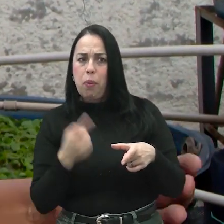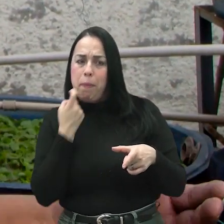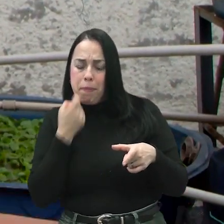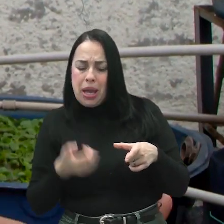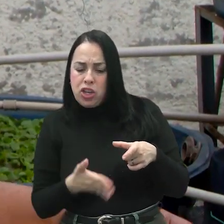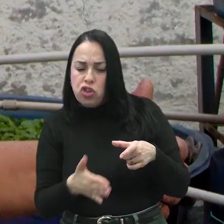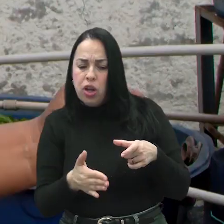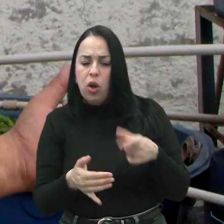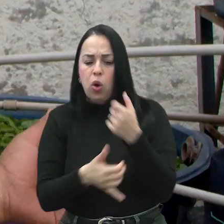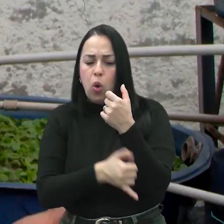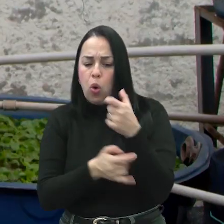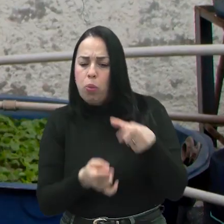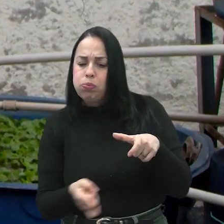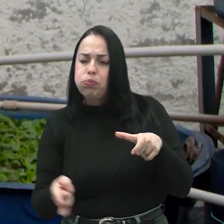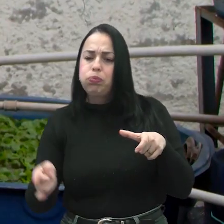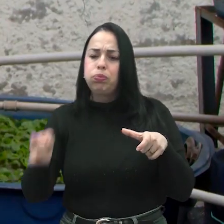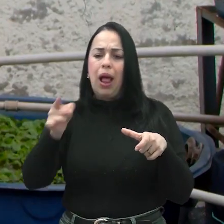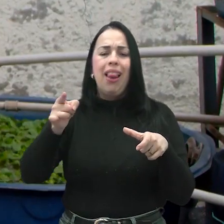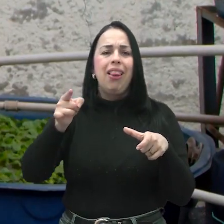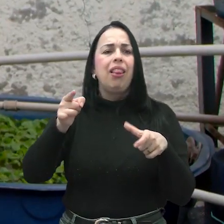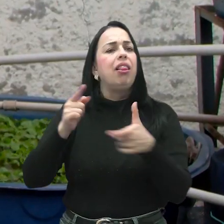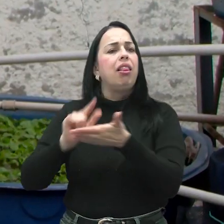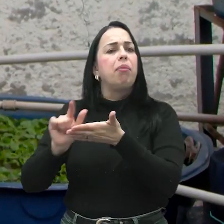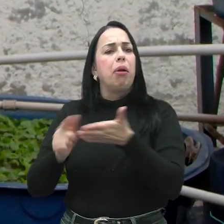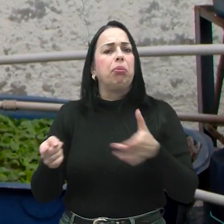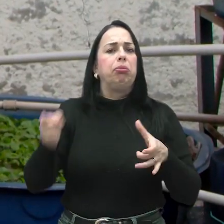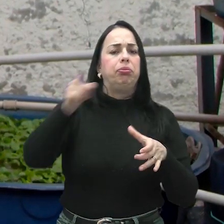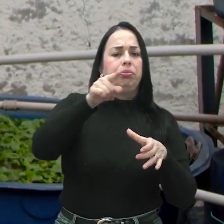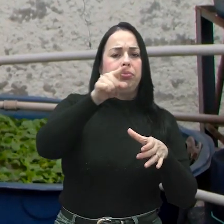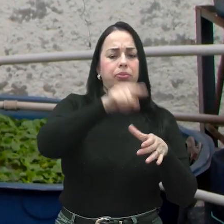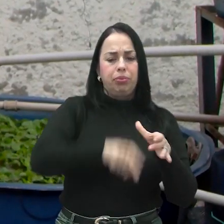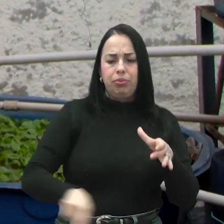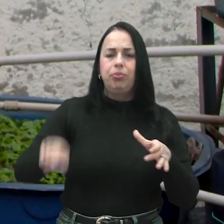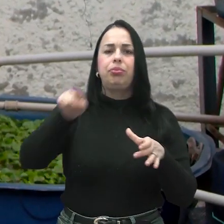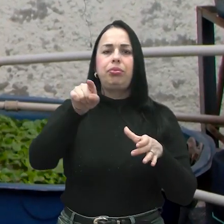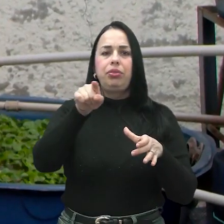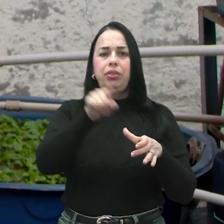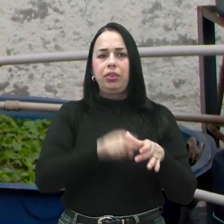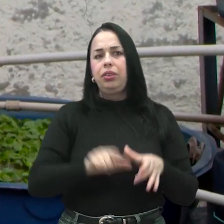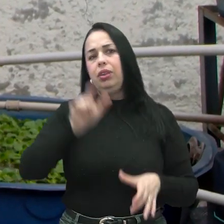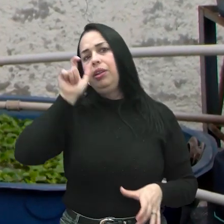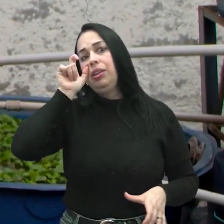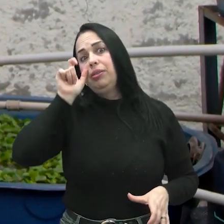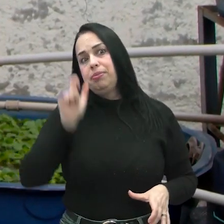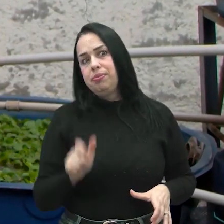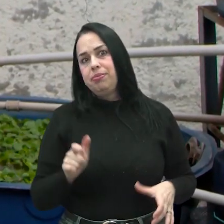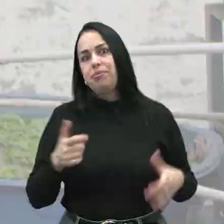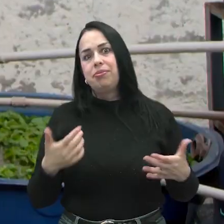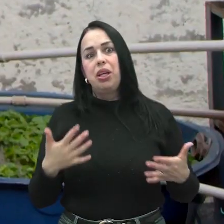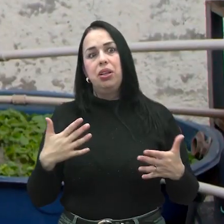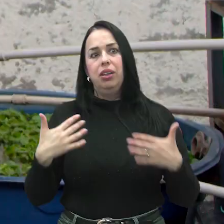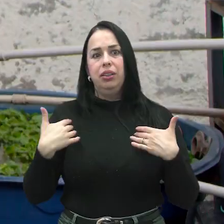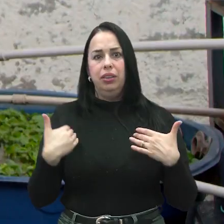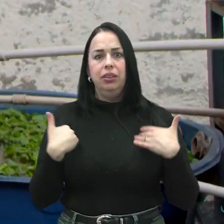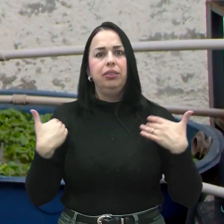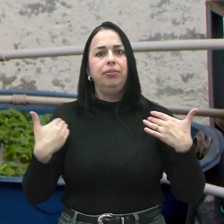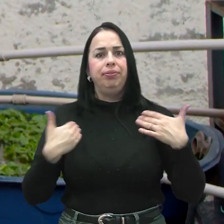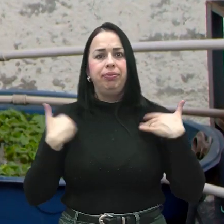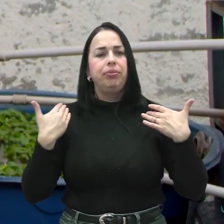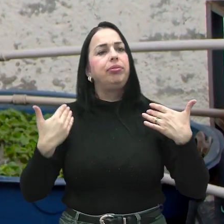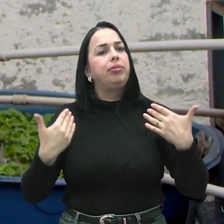crescem, limpam a água e devolvem para o peixe, né? Então eu acho que isso é muito interessante e eu fiquei muito